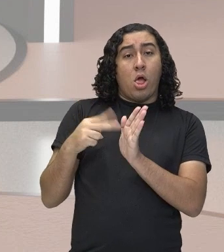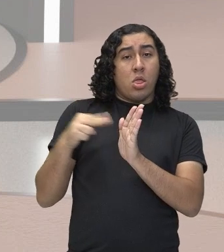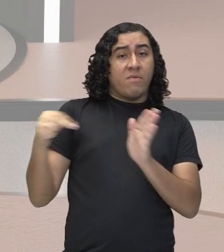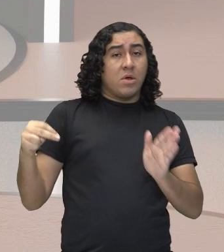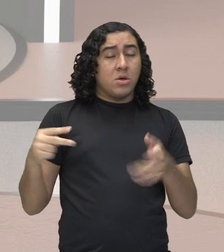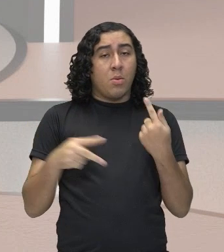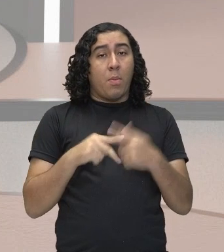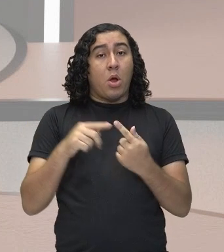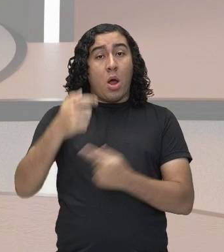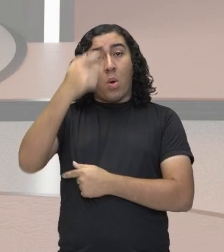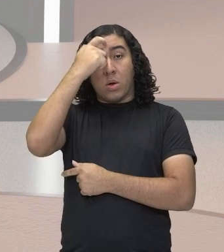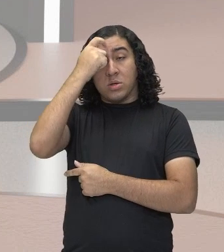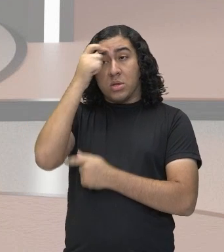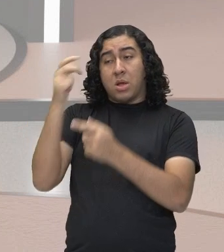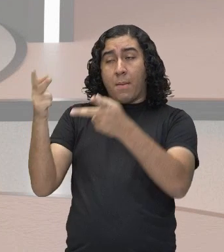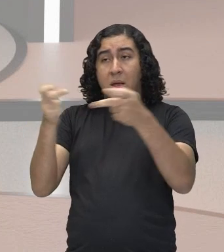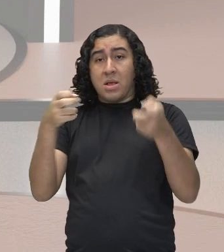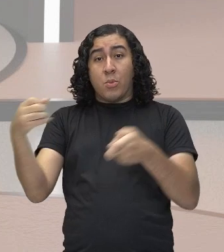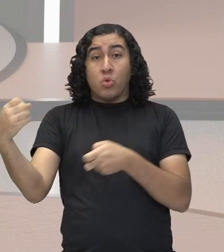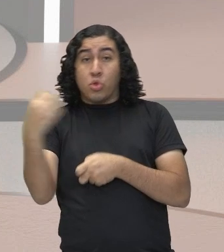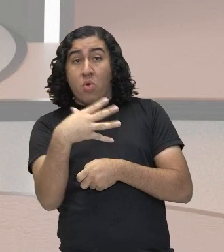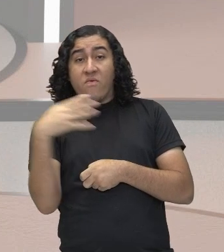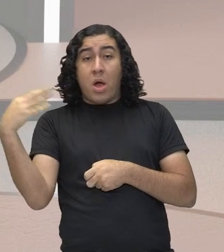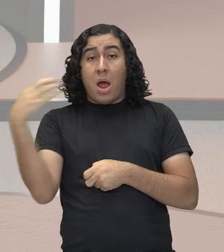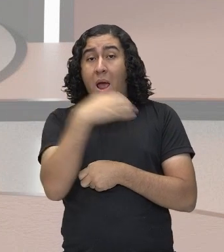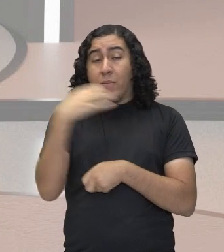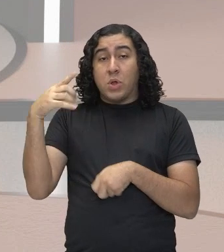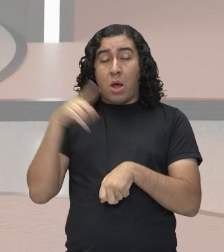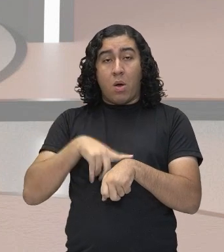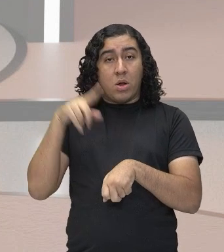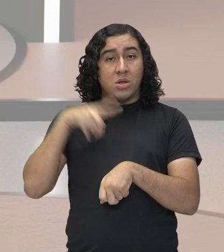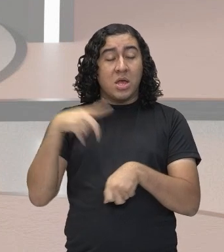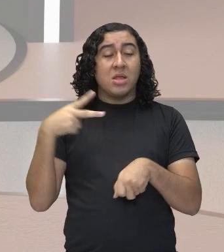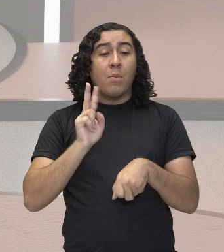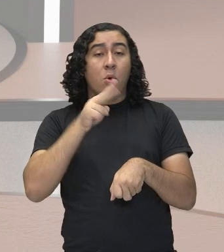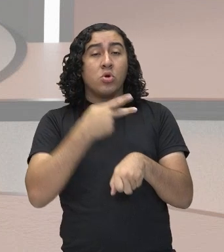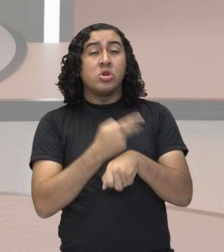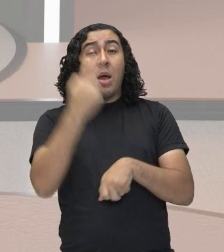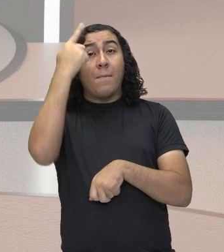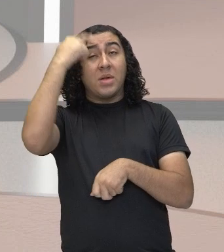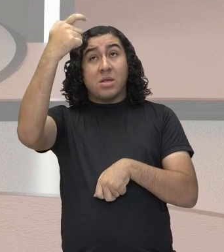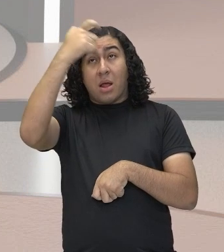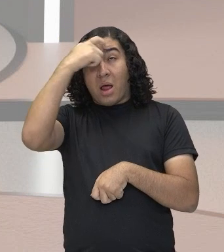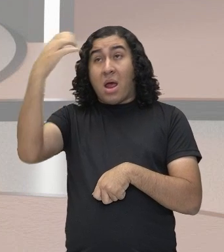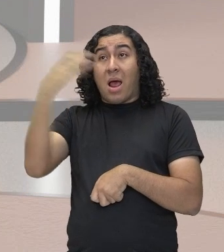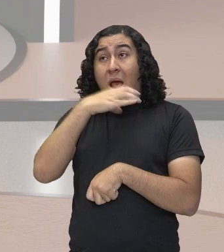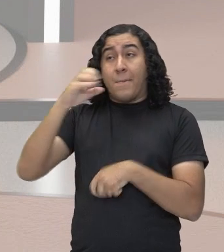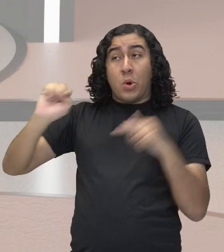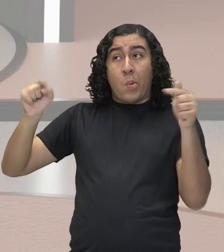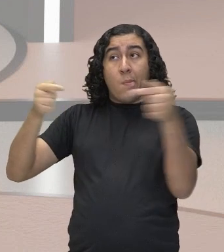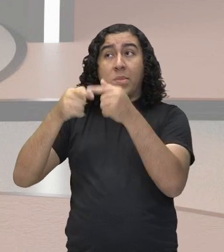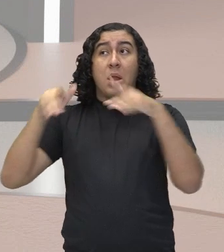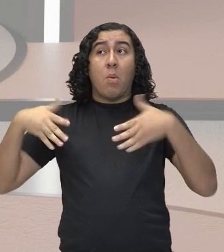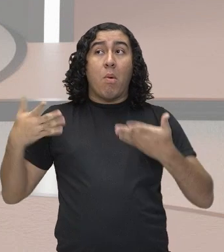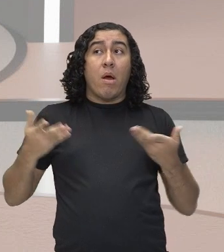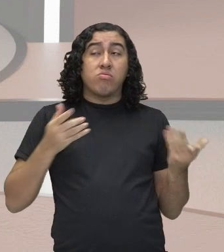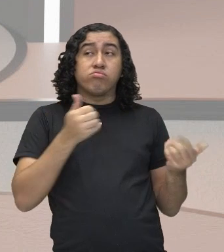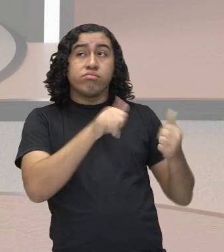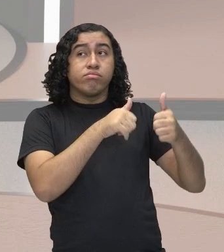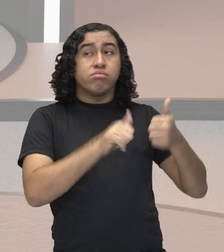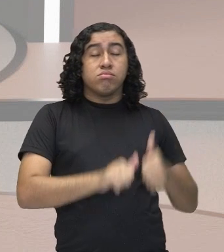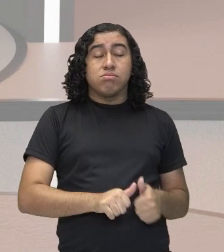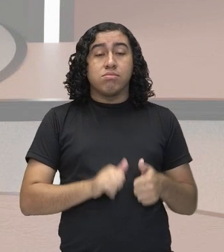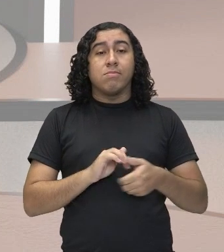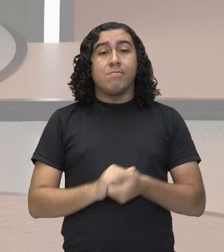captar aquilo ali rapidamente e vai buscar dar um significado para aquilo. Então isso é o